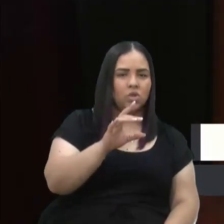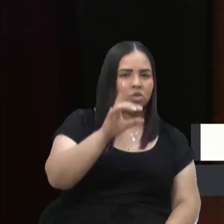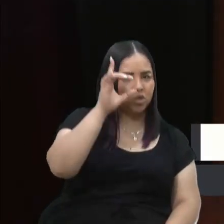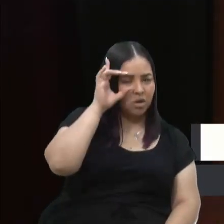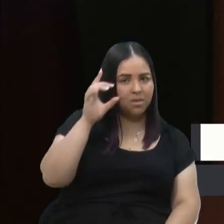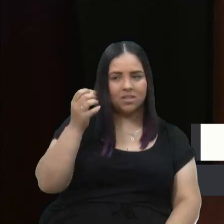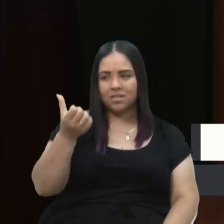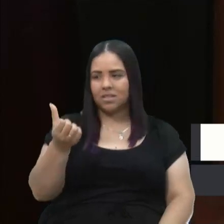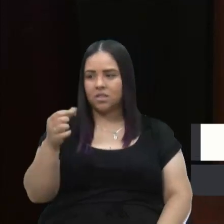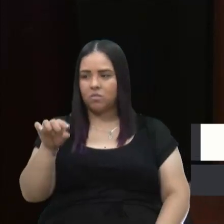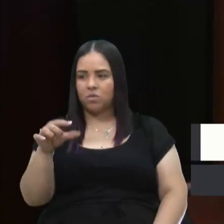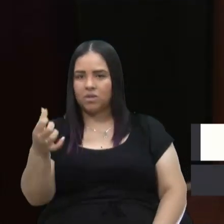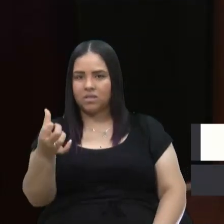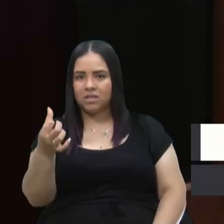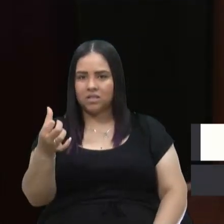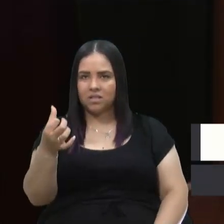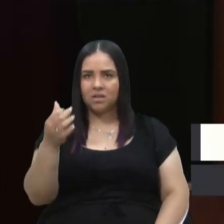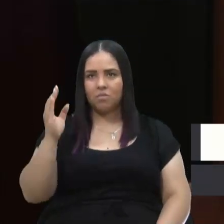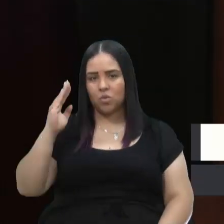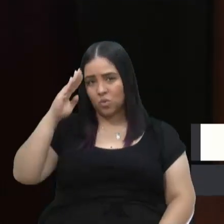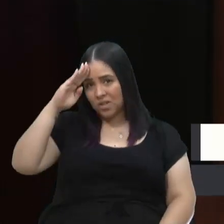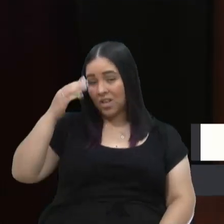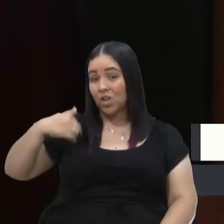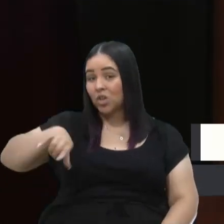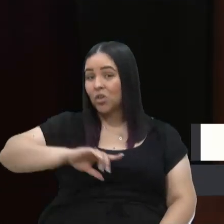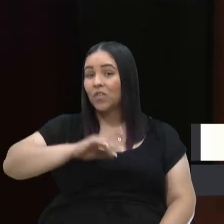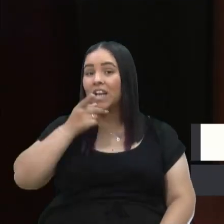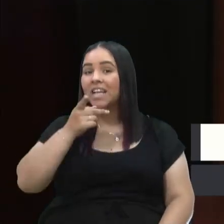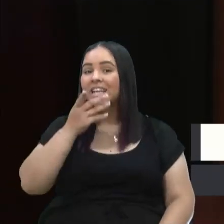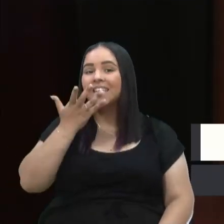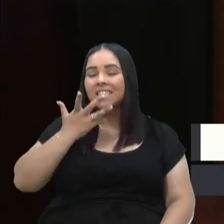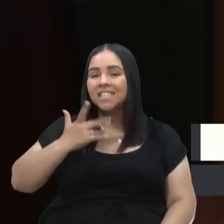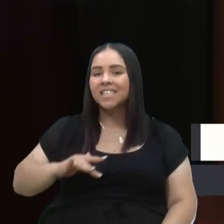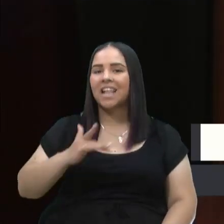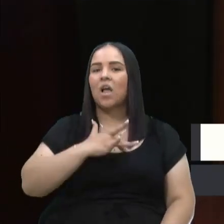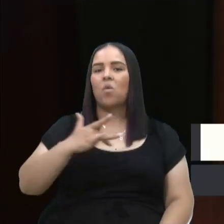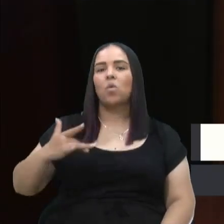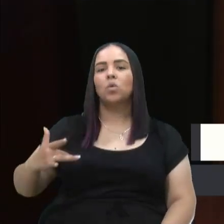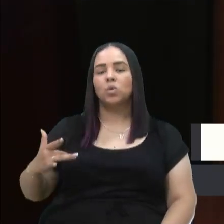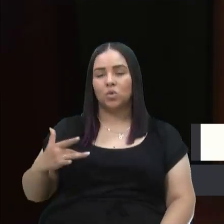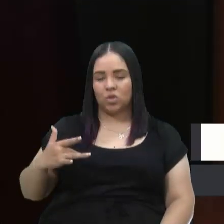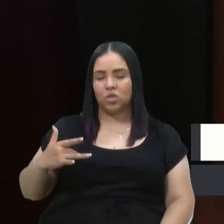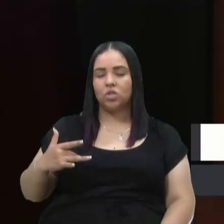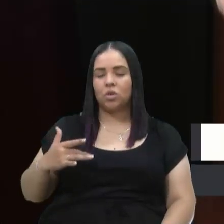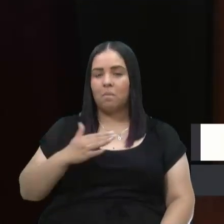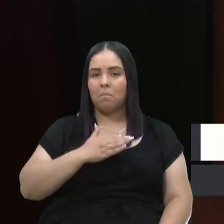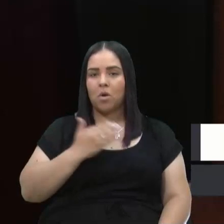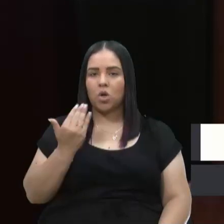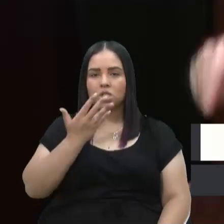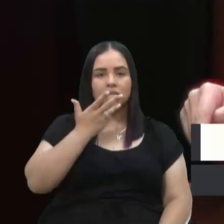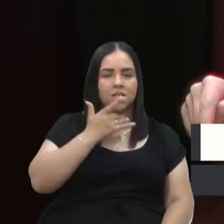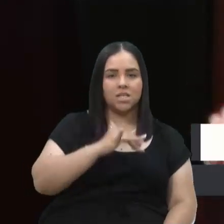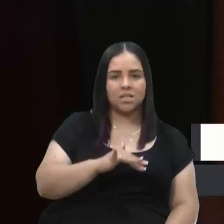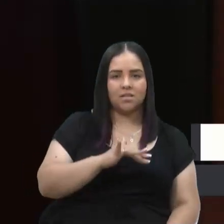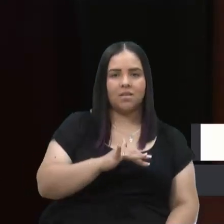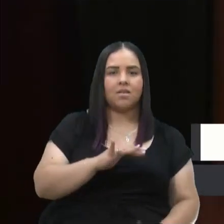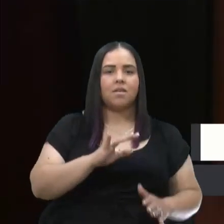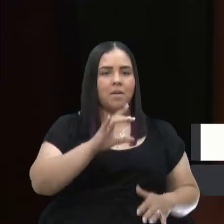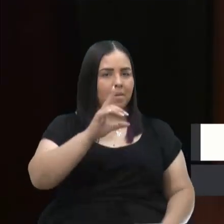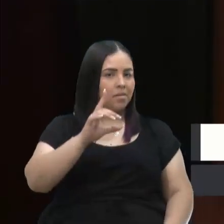governo Bolsonaro. Vamos falar de crianças, de saúde agora, mortalidade infantil. Governo Dilma, governo